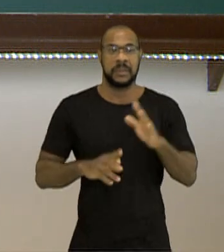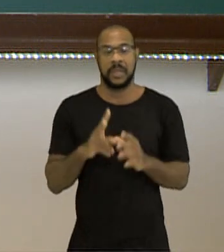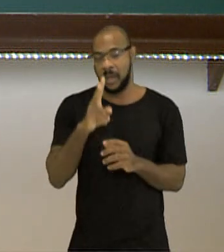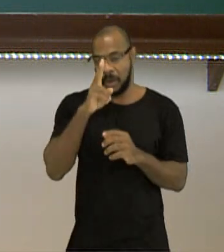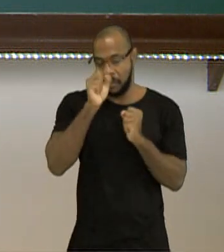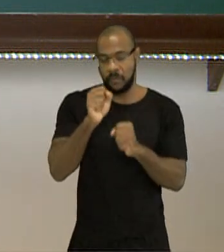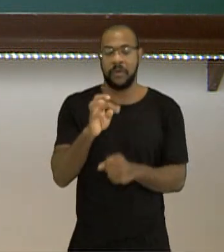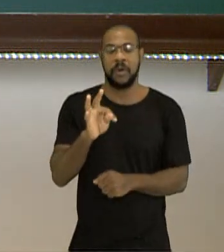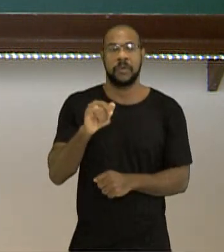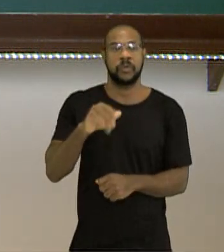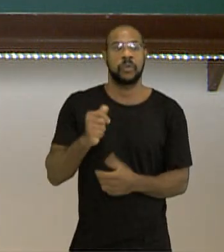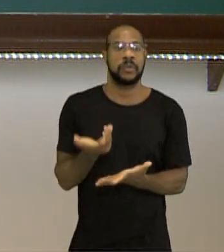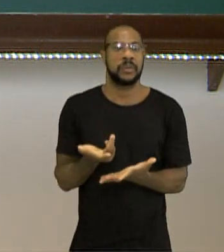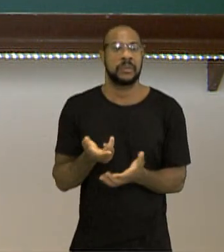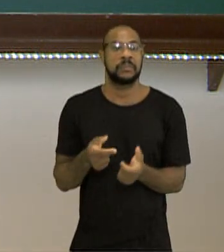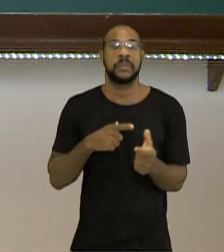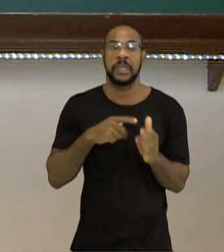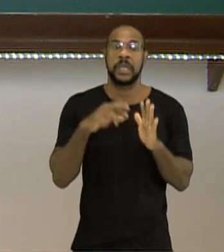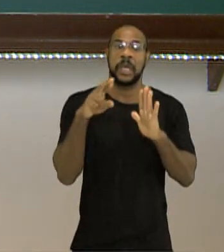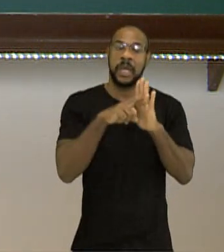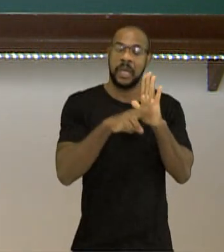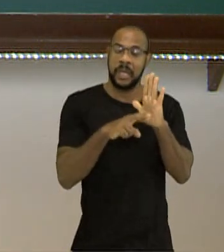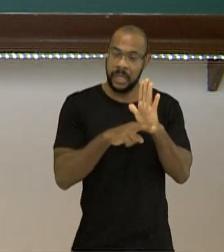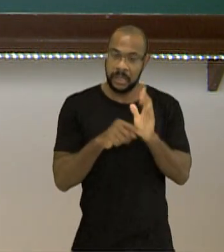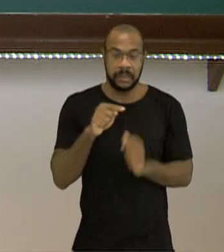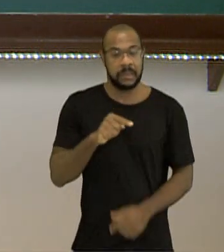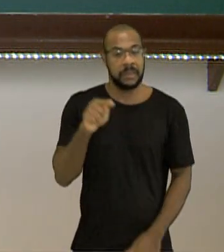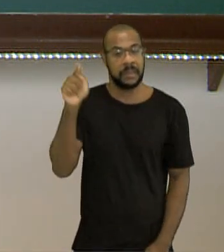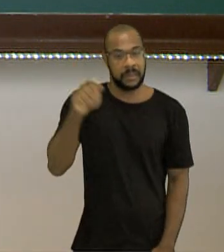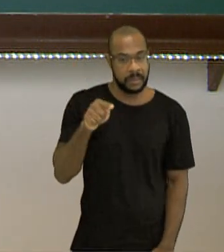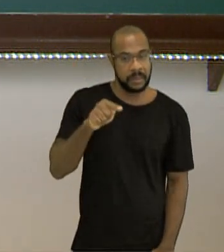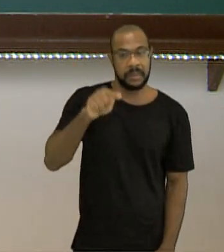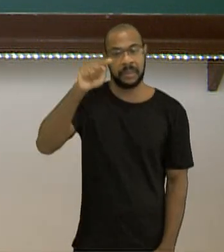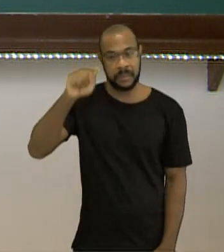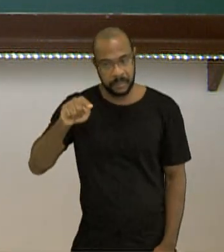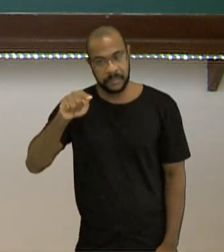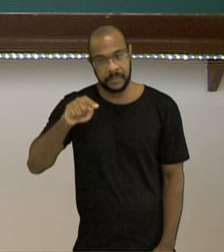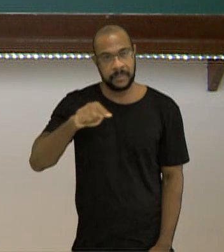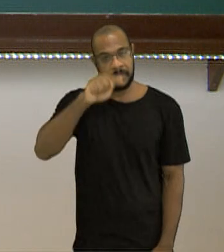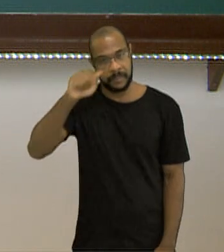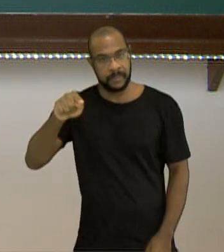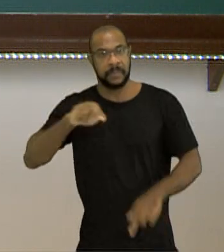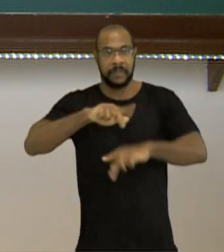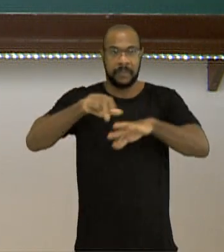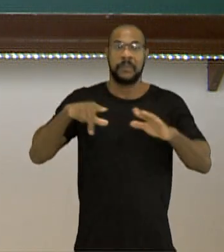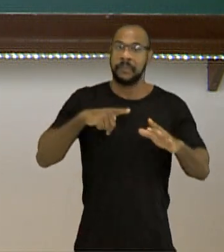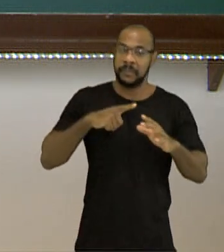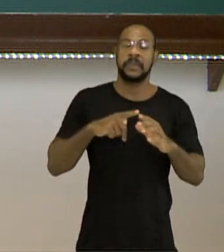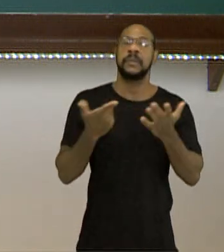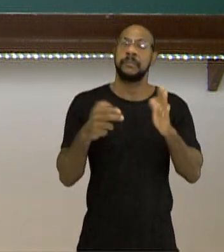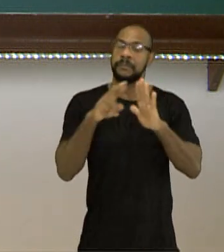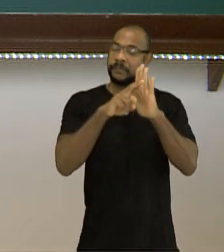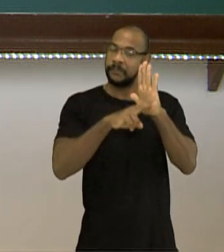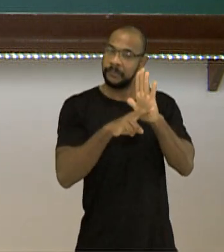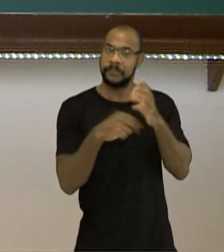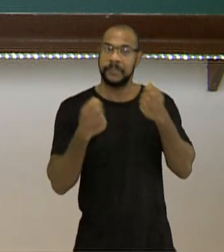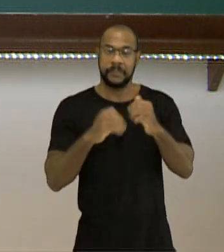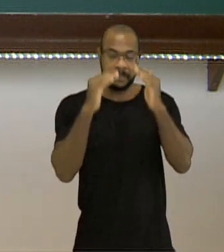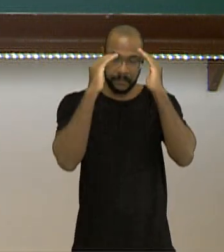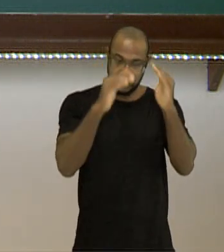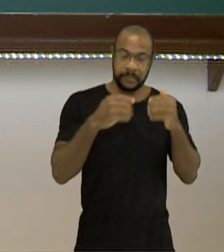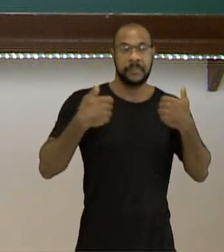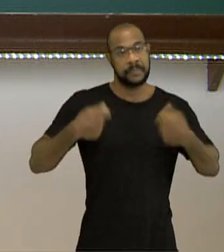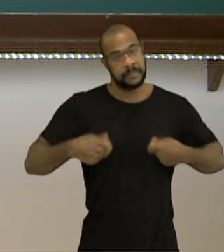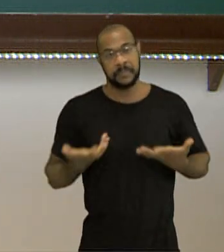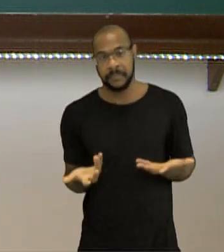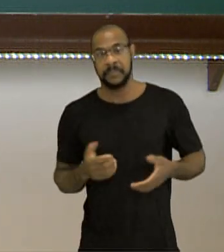tônica, as regras de acentuação. Para isso, essas regras vão ser regras